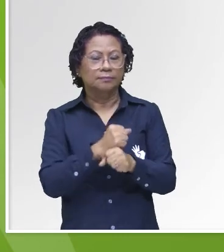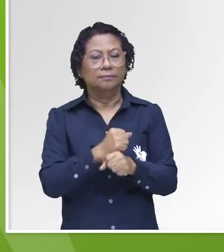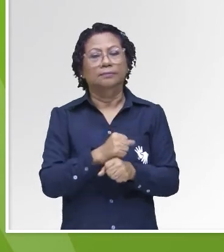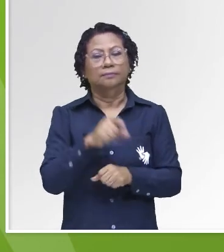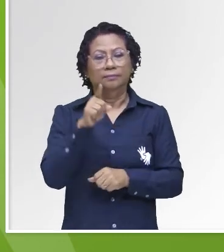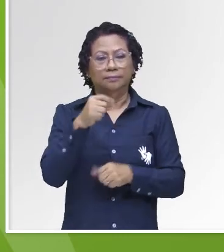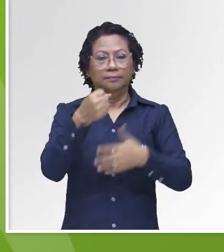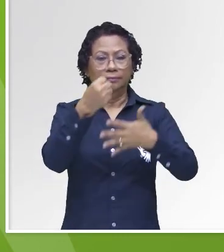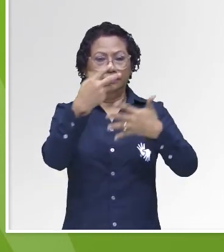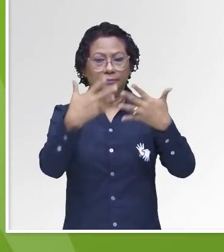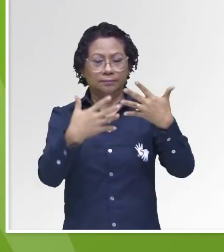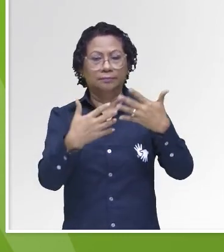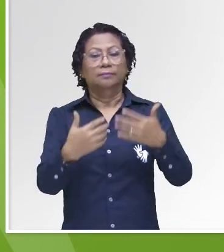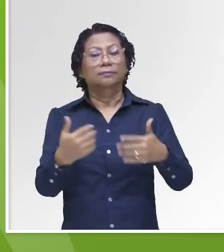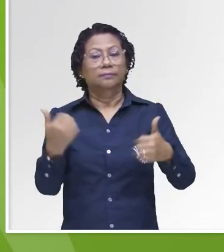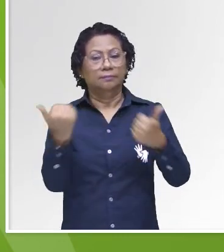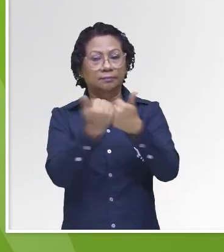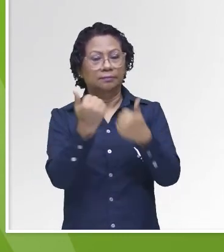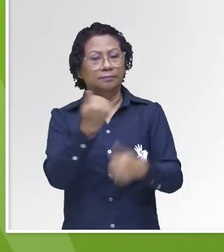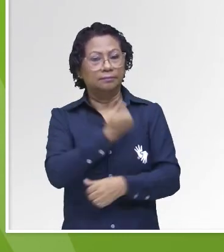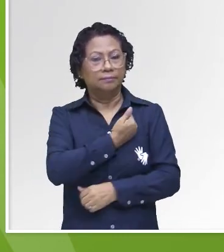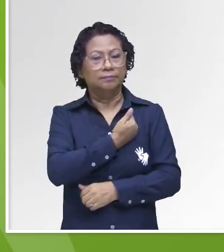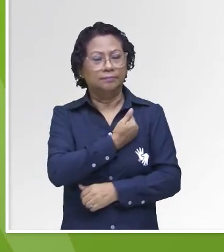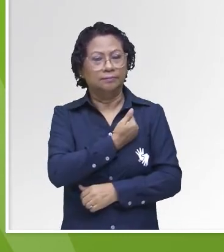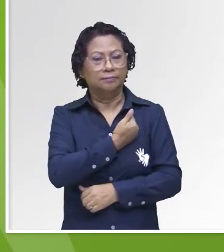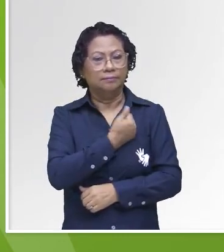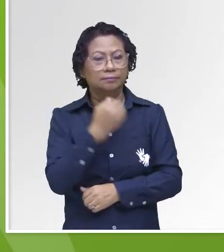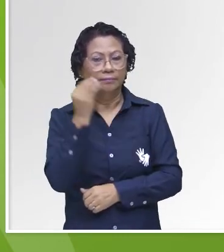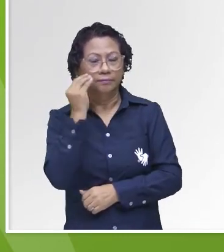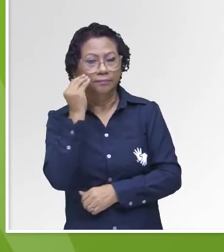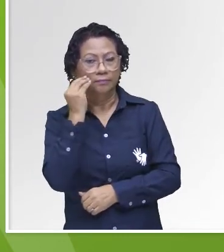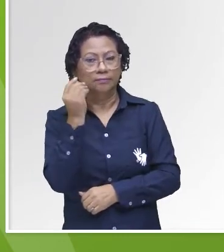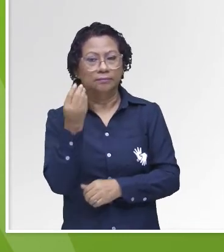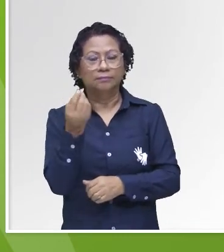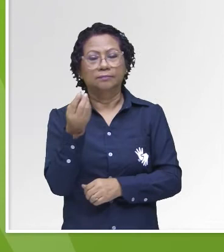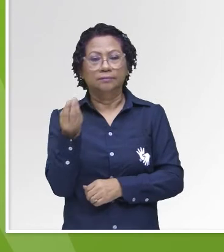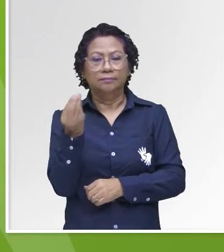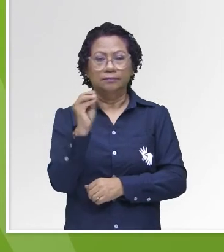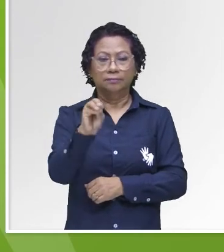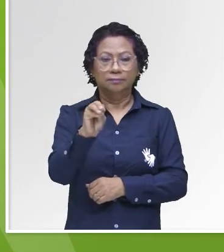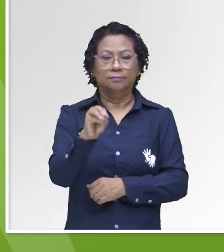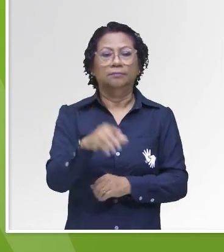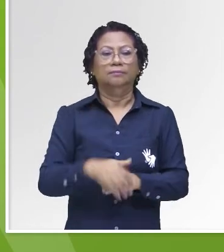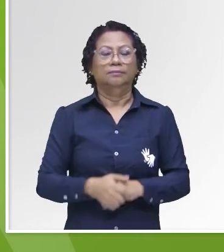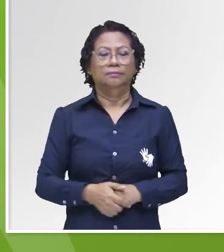essas componentes. Já trouxe aqui para você só aplicar, só ser feliz.